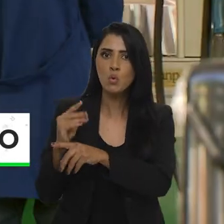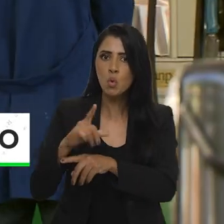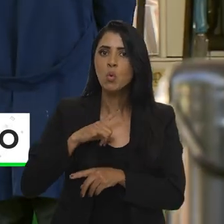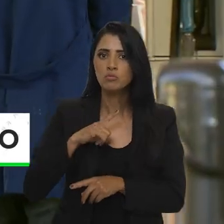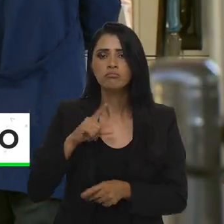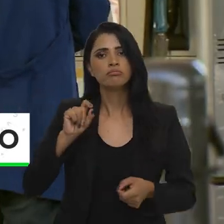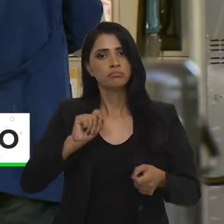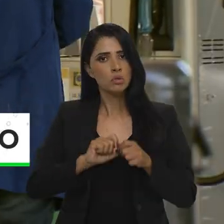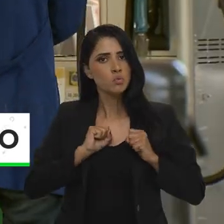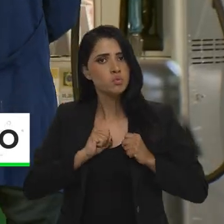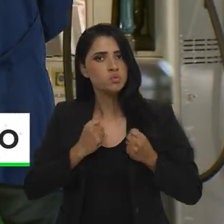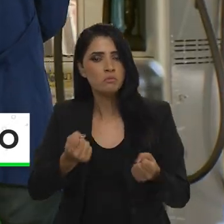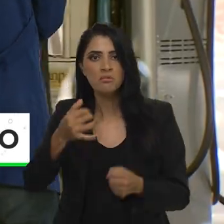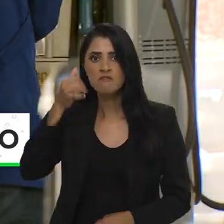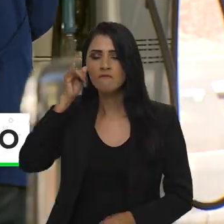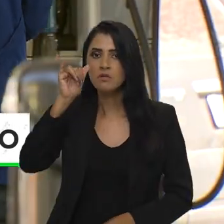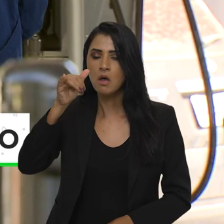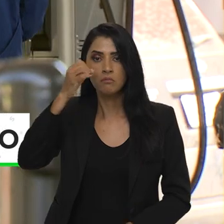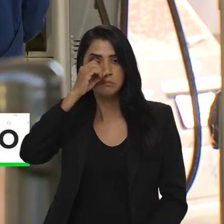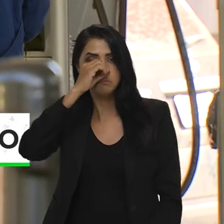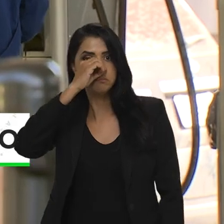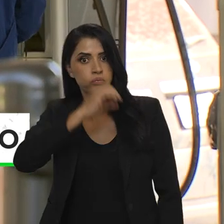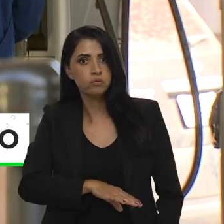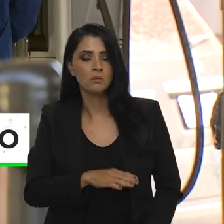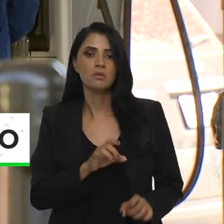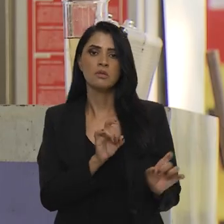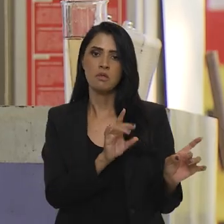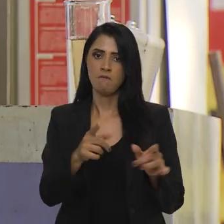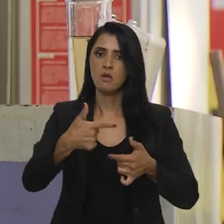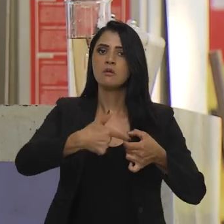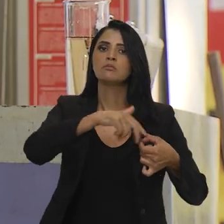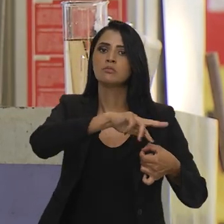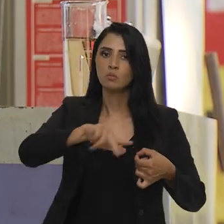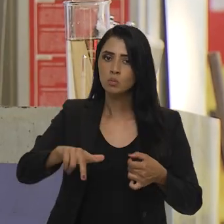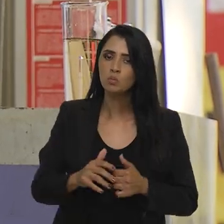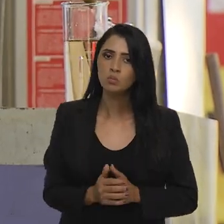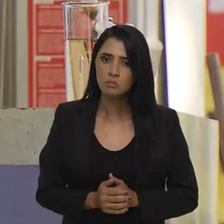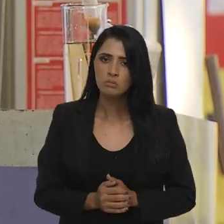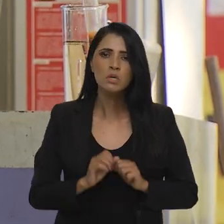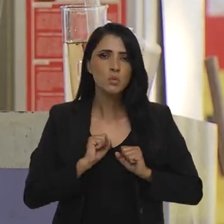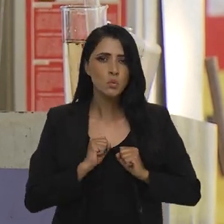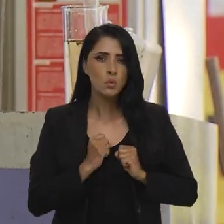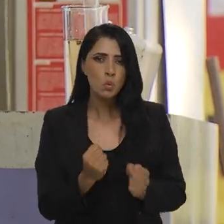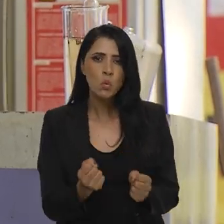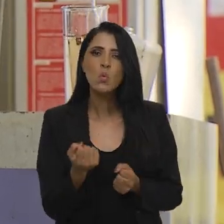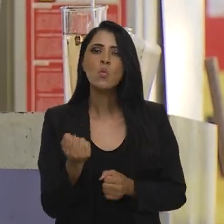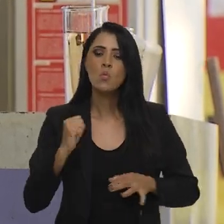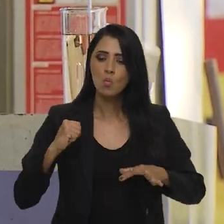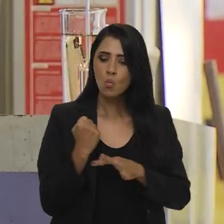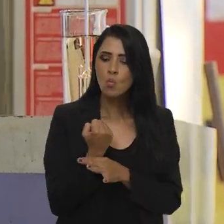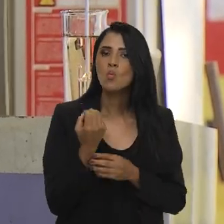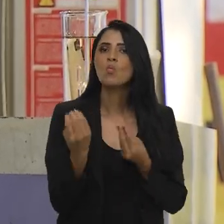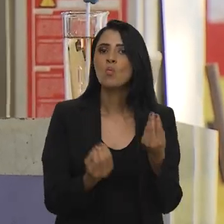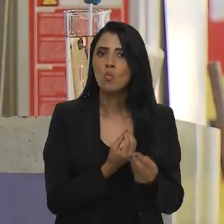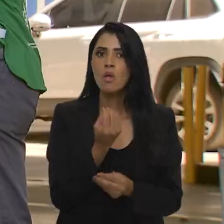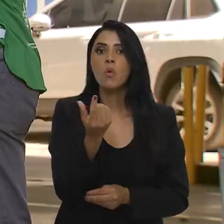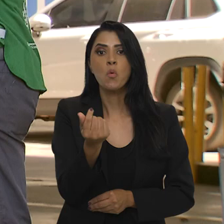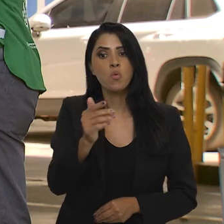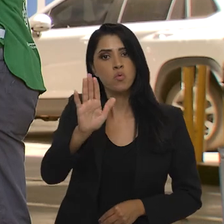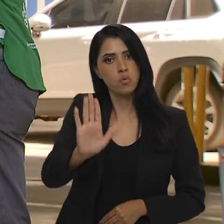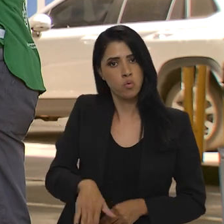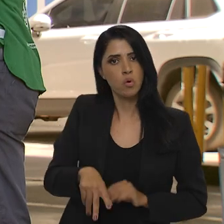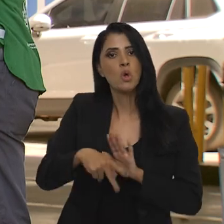estados, realiza ações para evitar práticas abusivas na venda de combustíveis. A iniciativa quer garantir